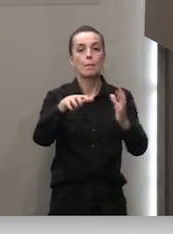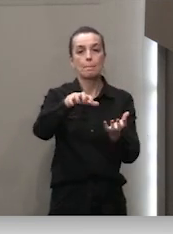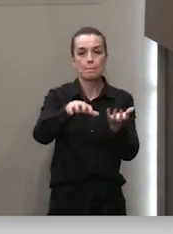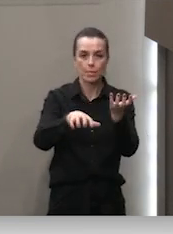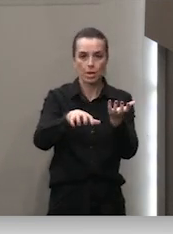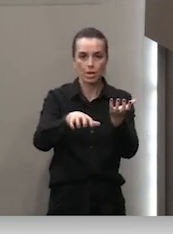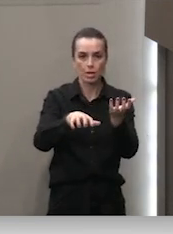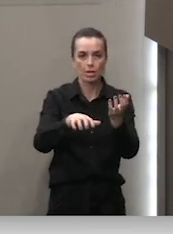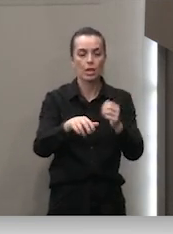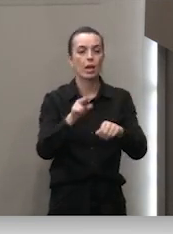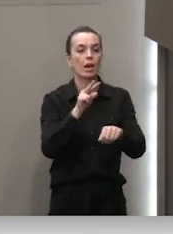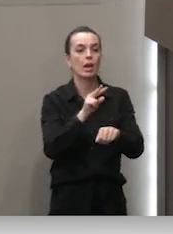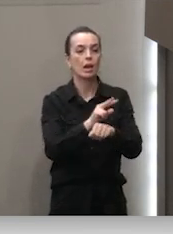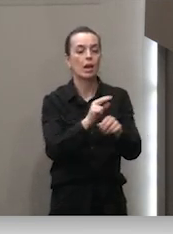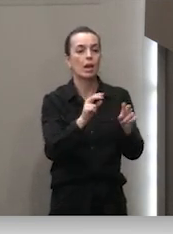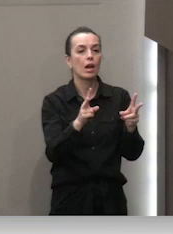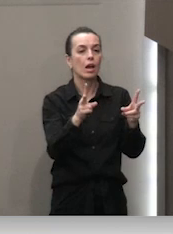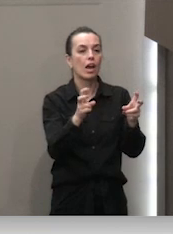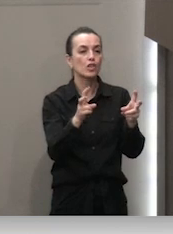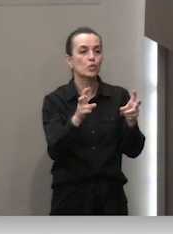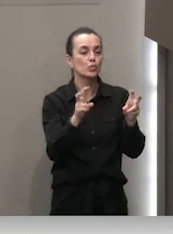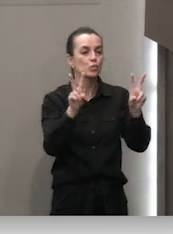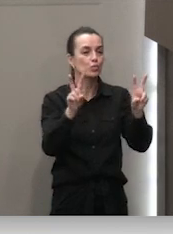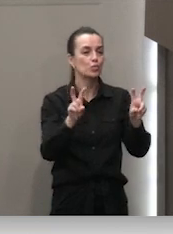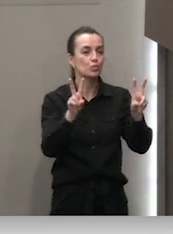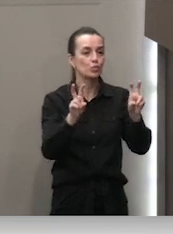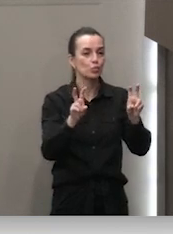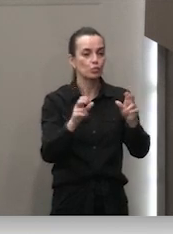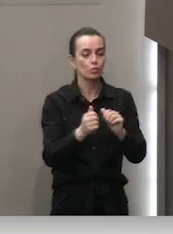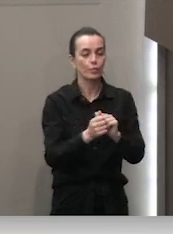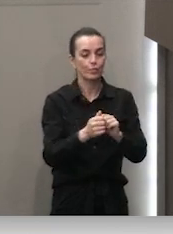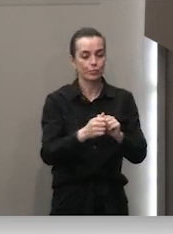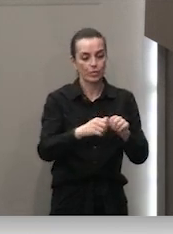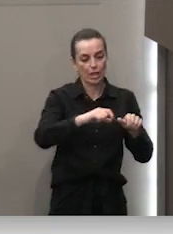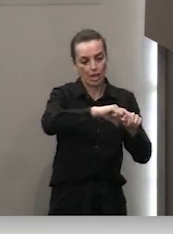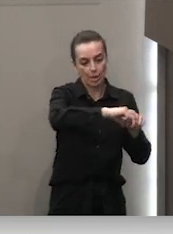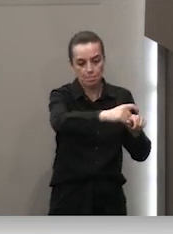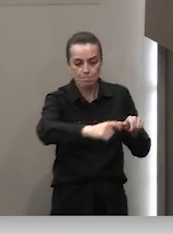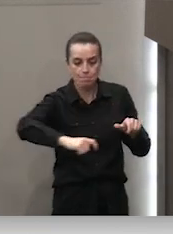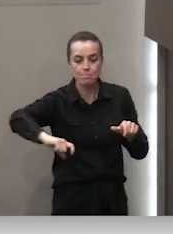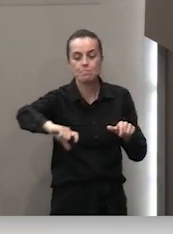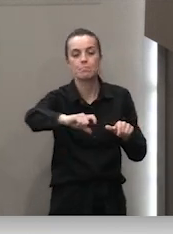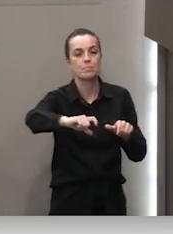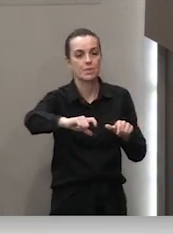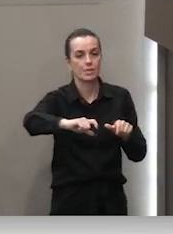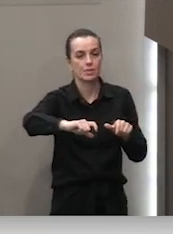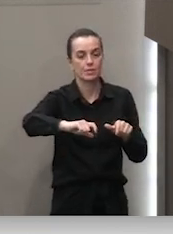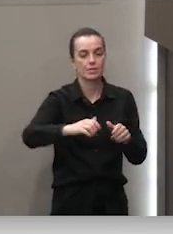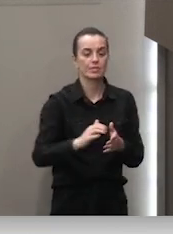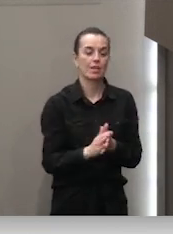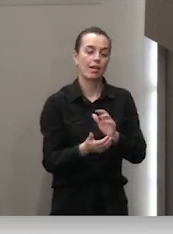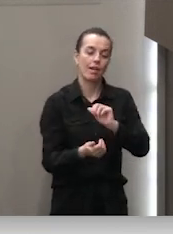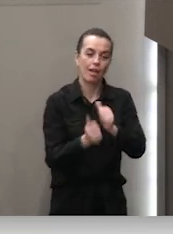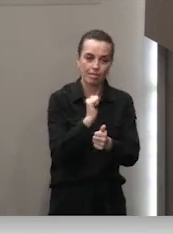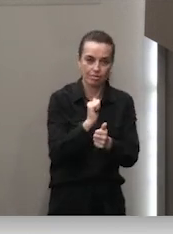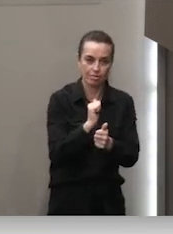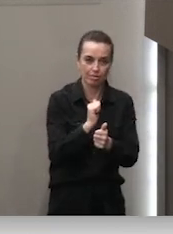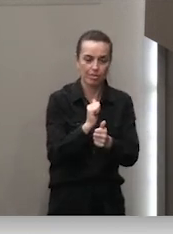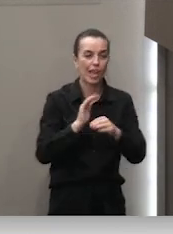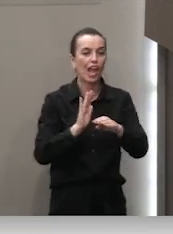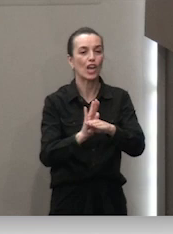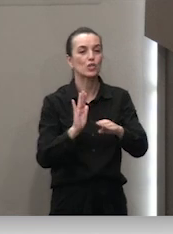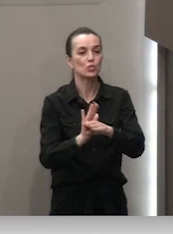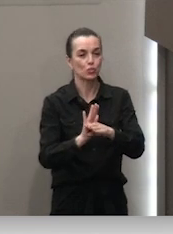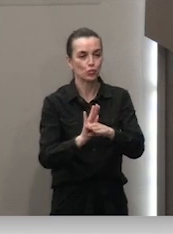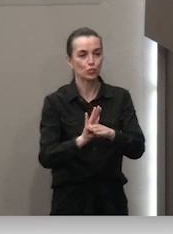para o município de Passo Fundo. É uma pista que eu tenho certeza absoluta vai fazer a diferença no município de Passo Fundo. Para os atletas do